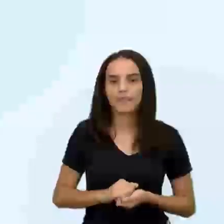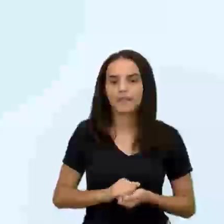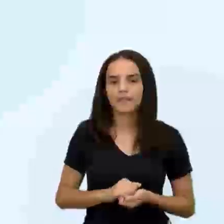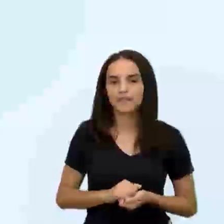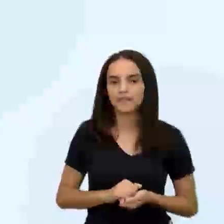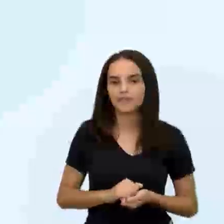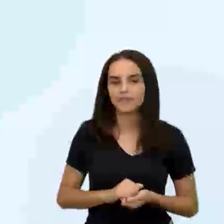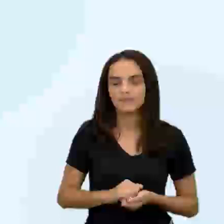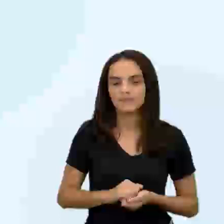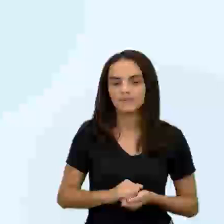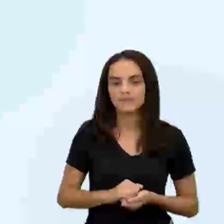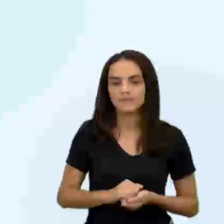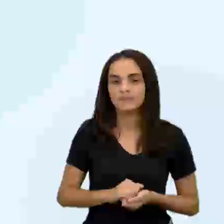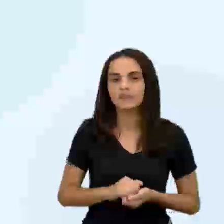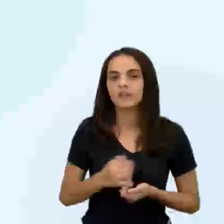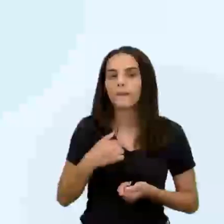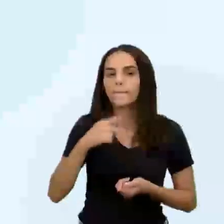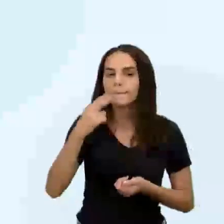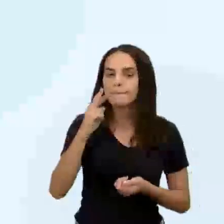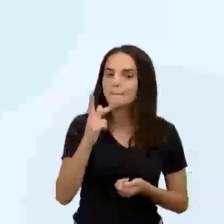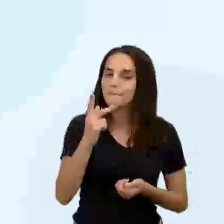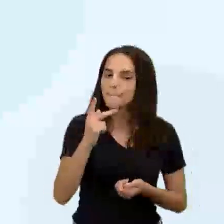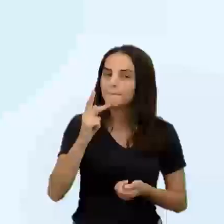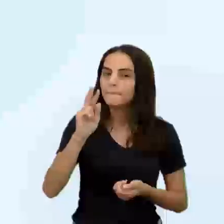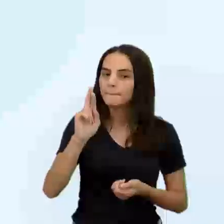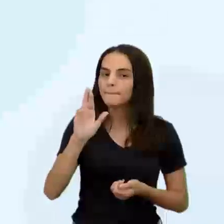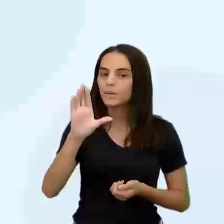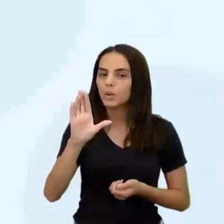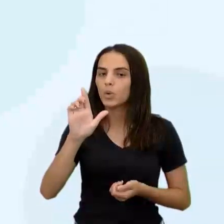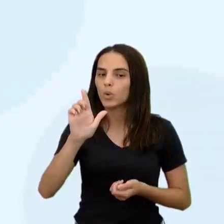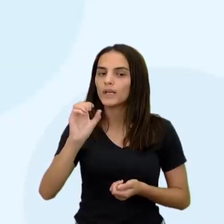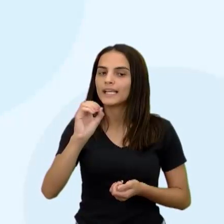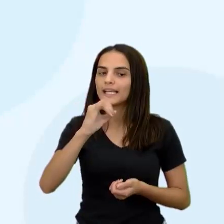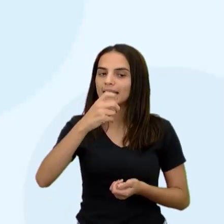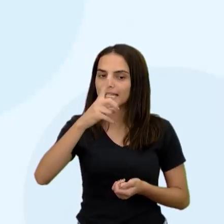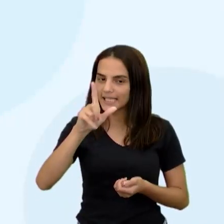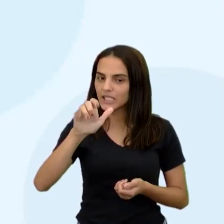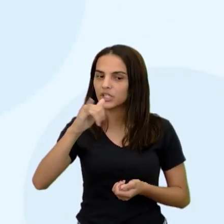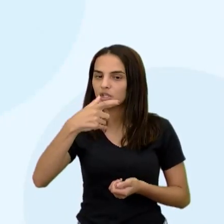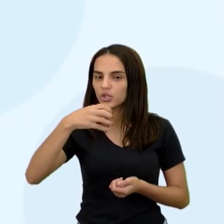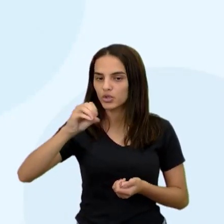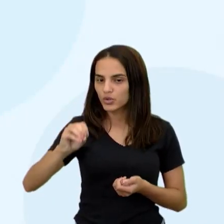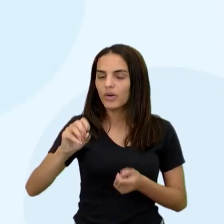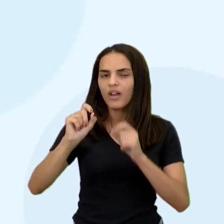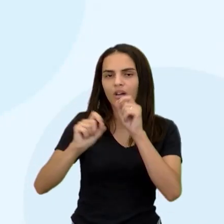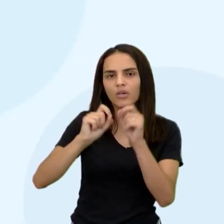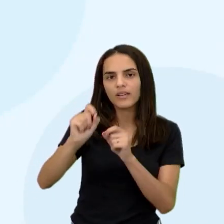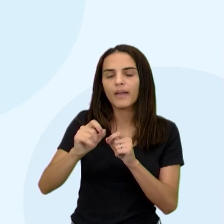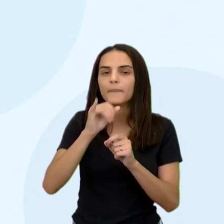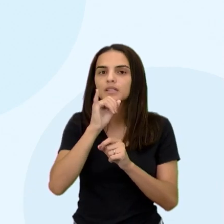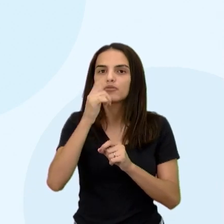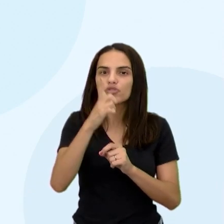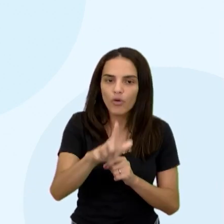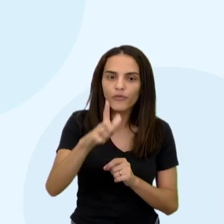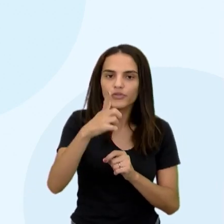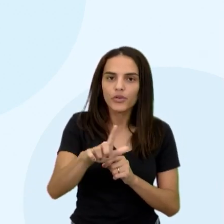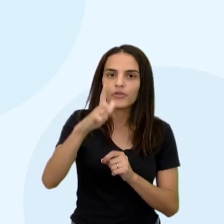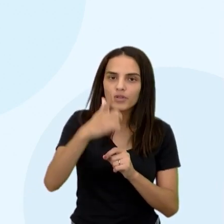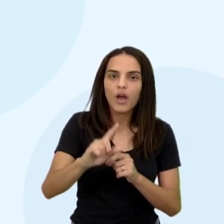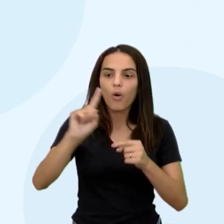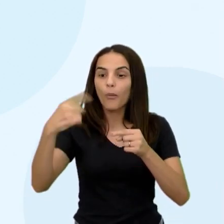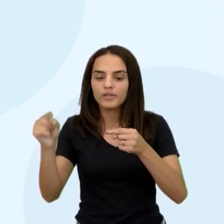Tem mais ainda, ó. Ser prolixo. O que é ser prolixo? Ser prolixo é ser muito repetitivo, não